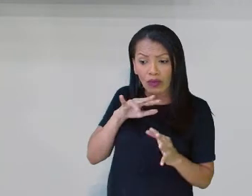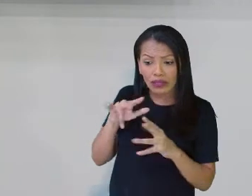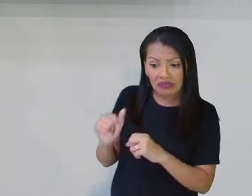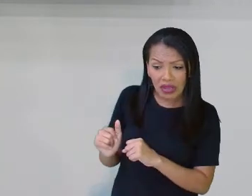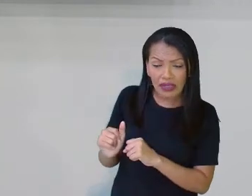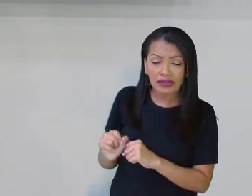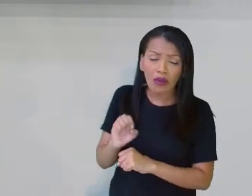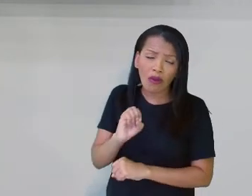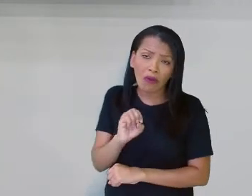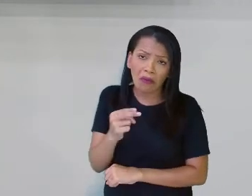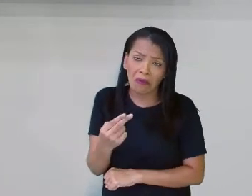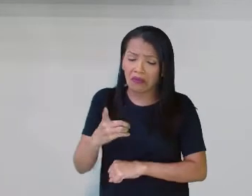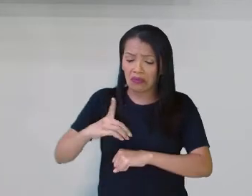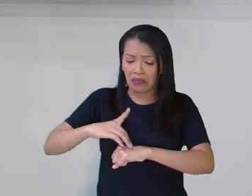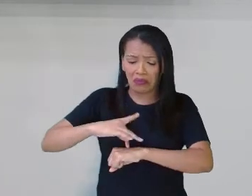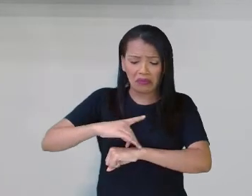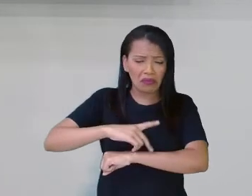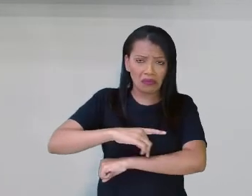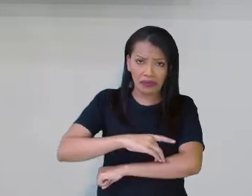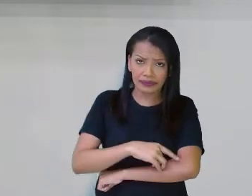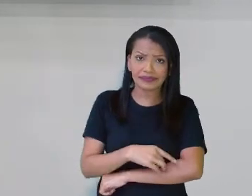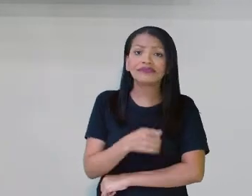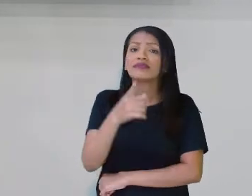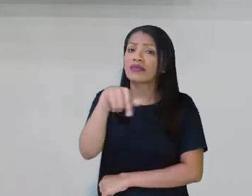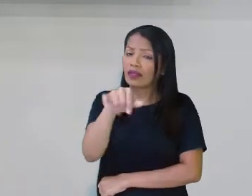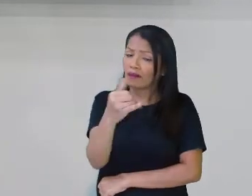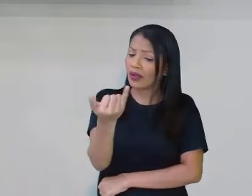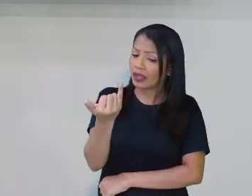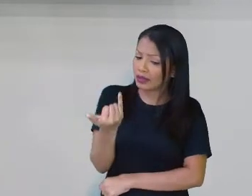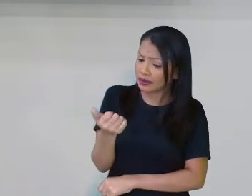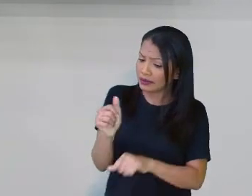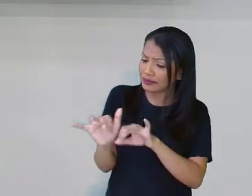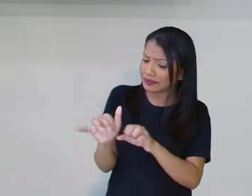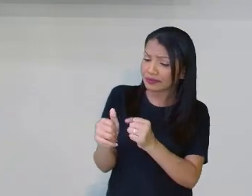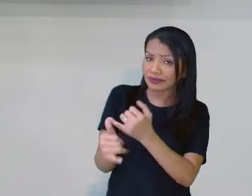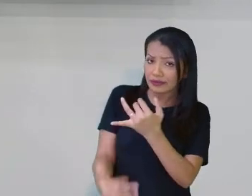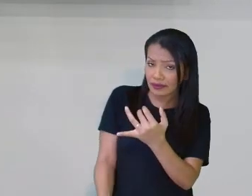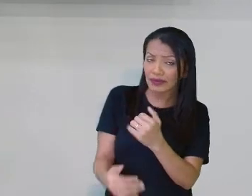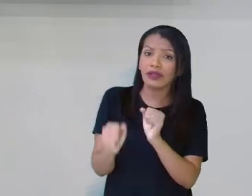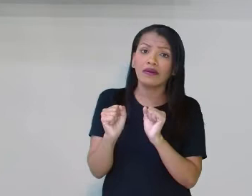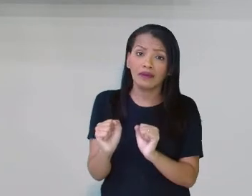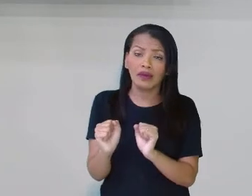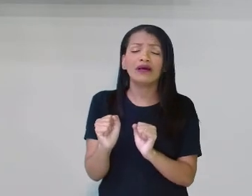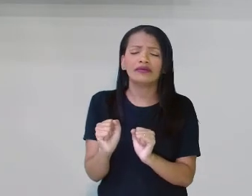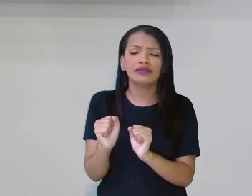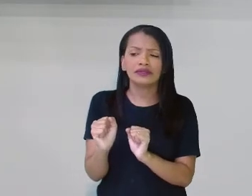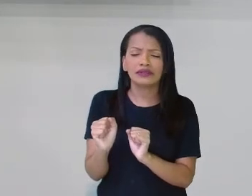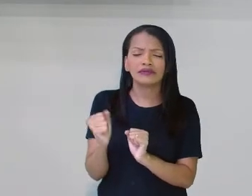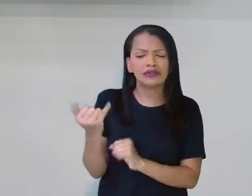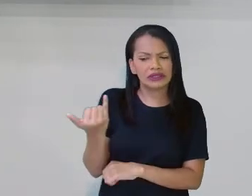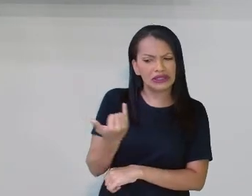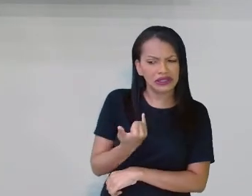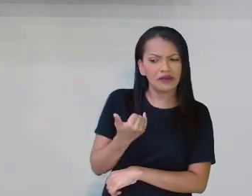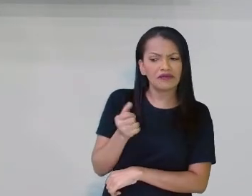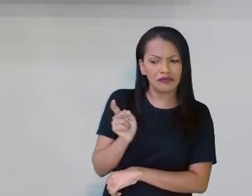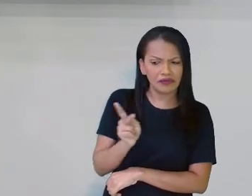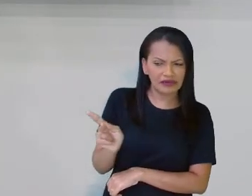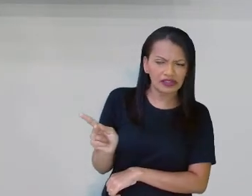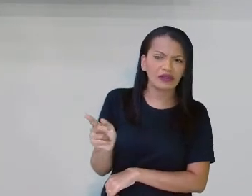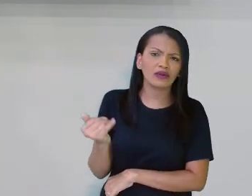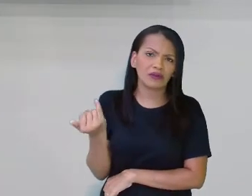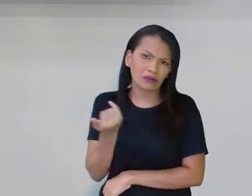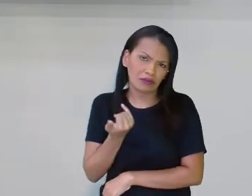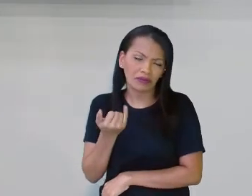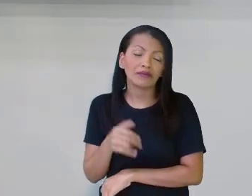vocês respondam aí no chat. Professora Márcia, quando me falarem aí, derem a resposta, pode me interromper e me dizer, tá bom?